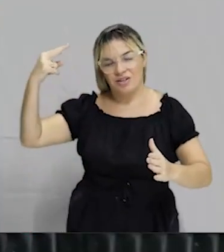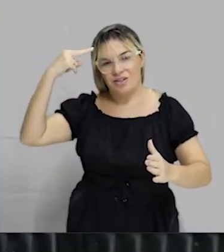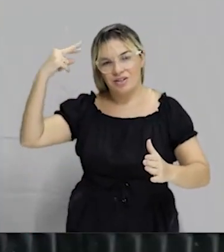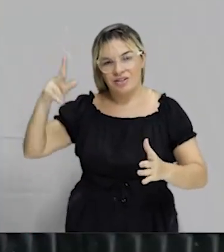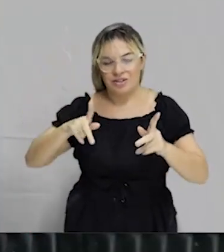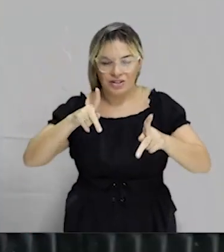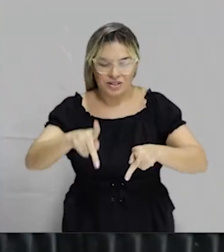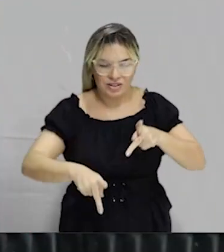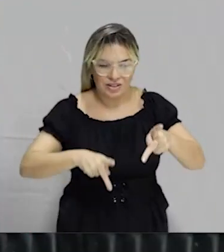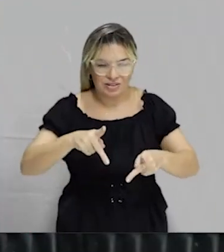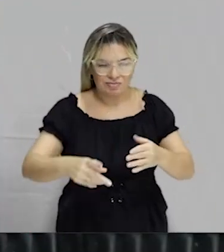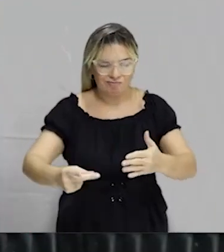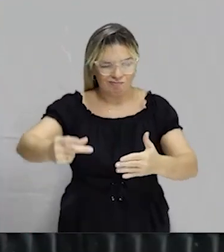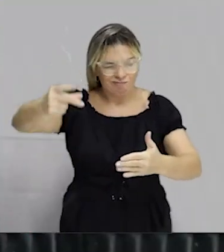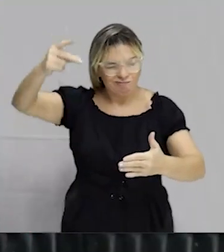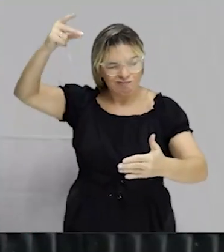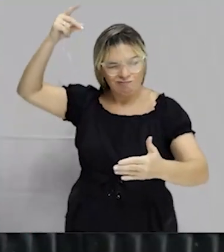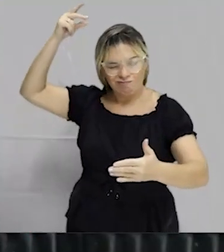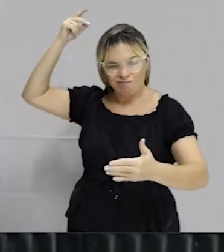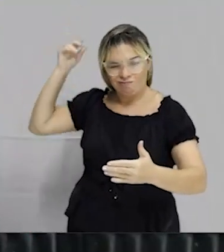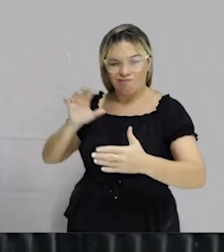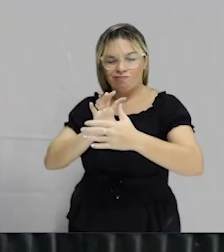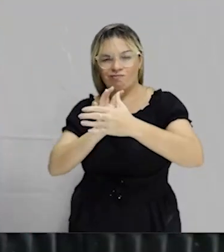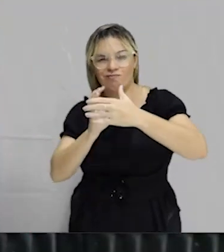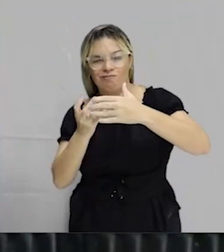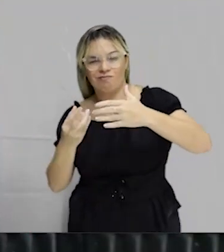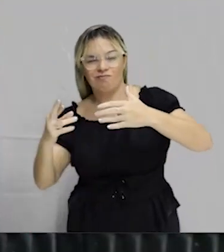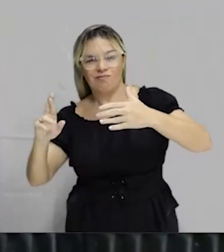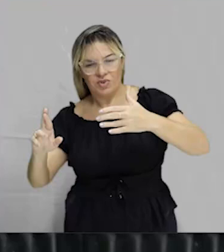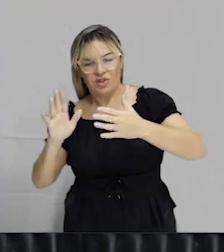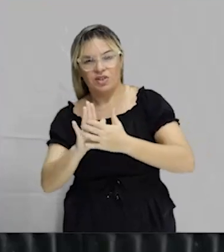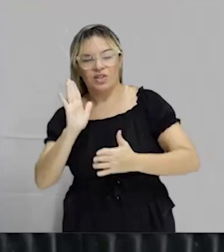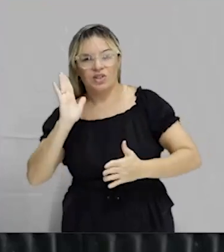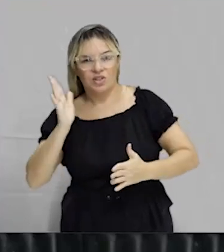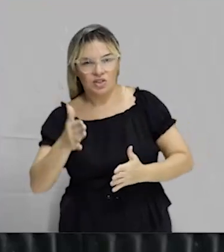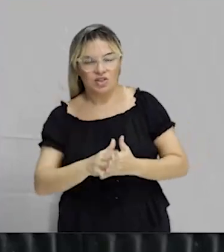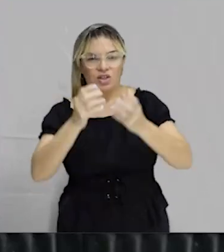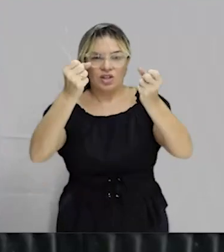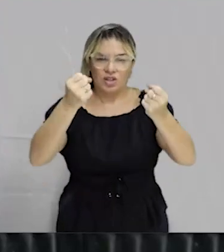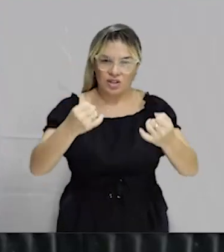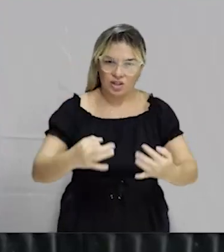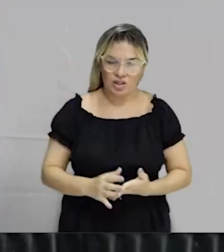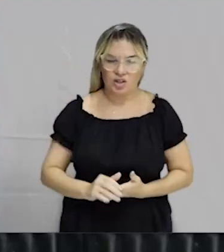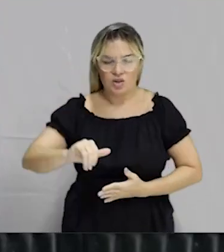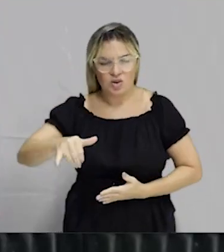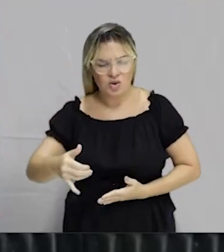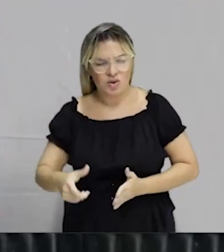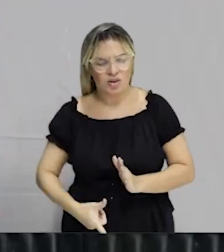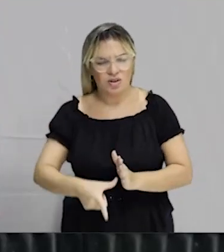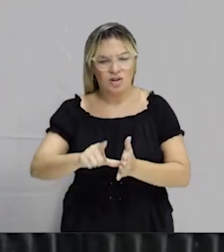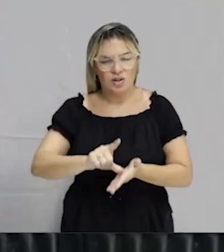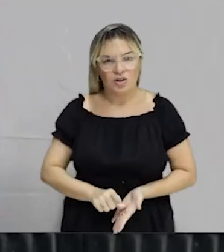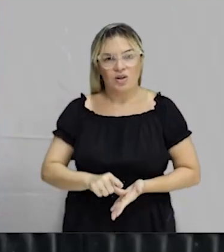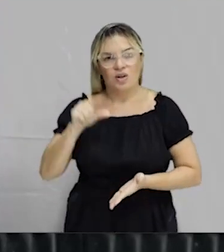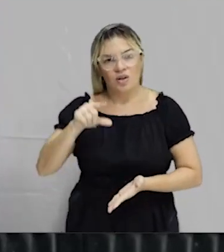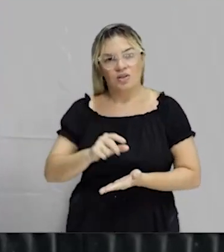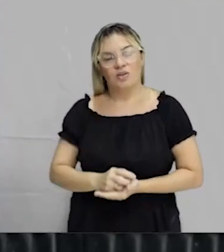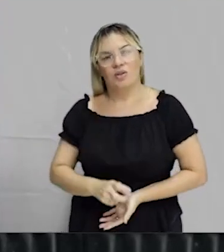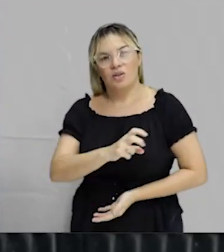dos povos da Antiguidade Oriental. Como nós já falamos em outras oportunidades, sobre o